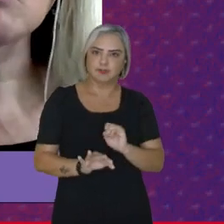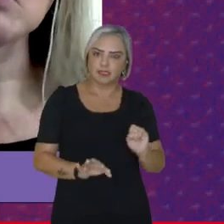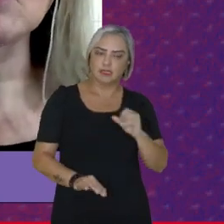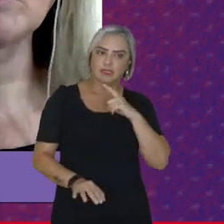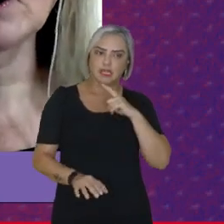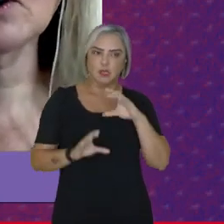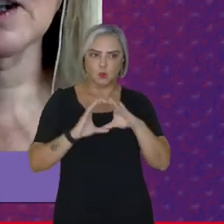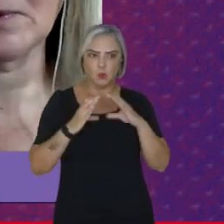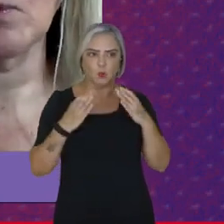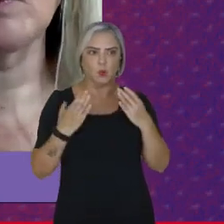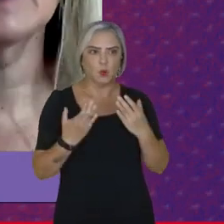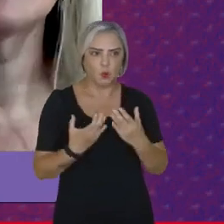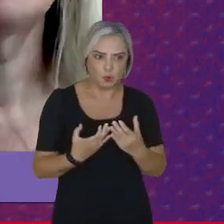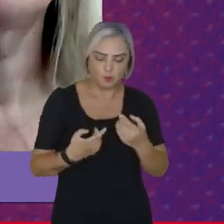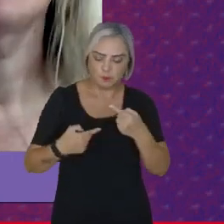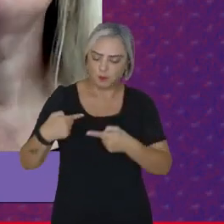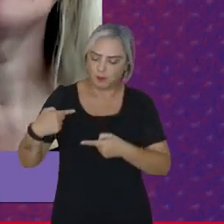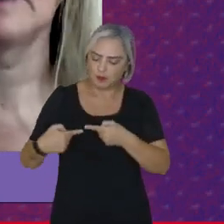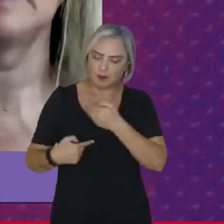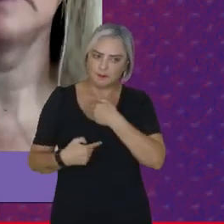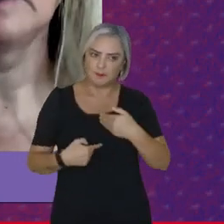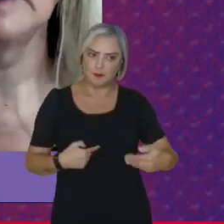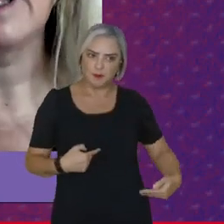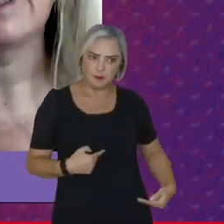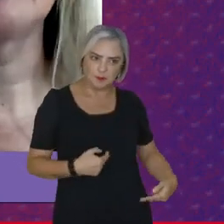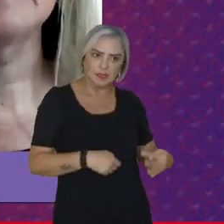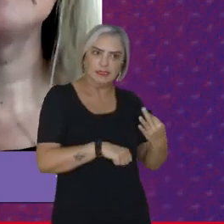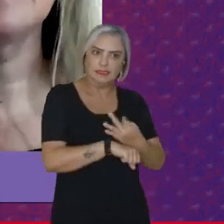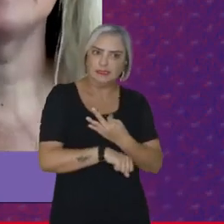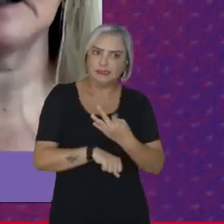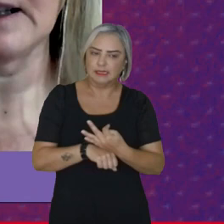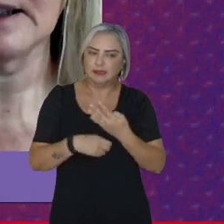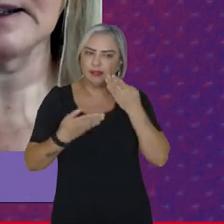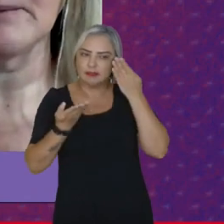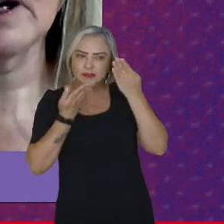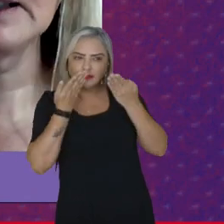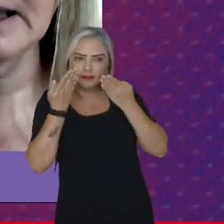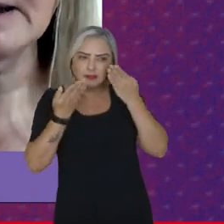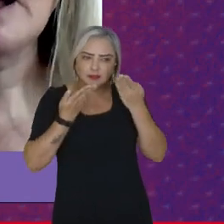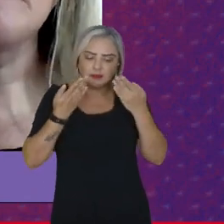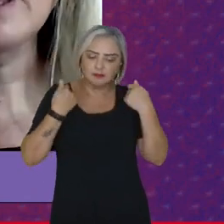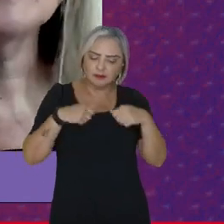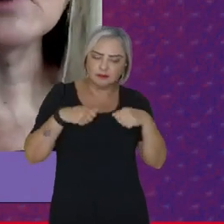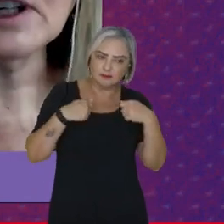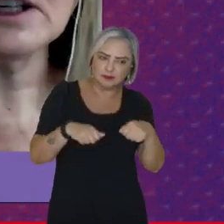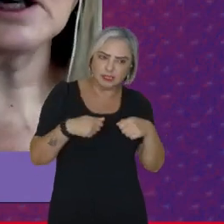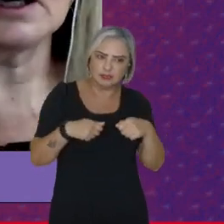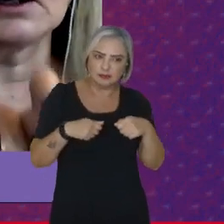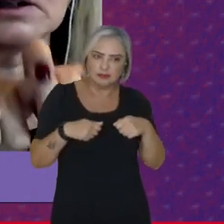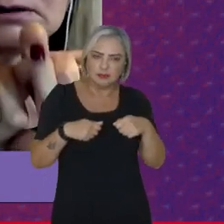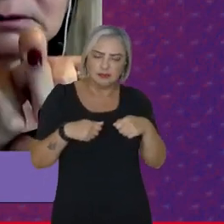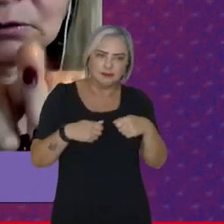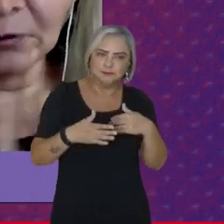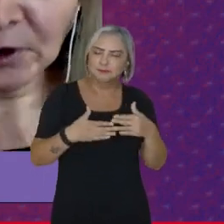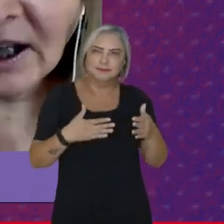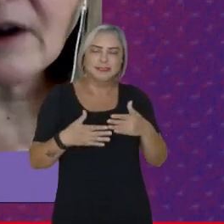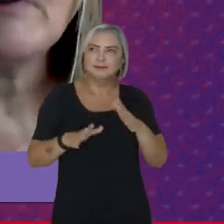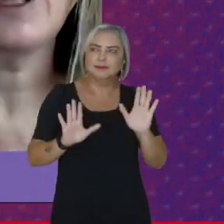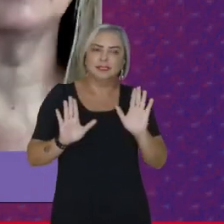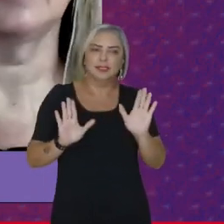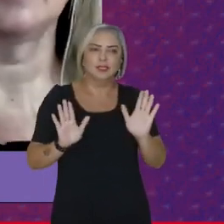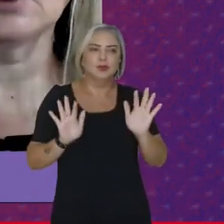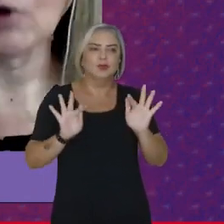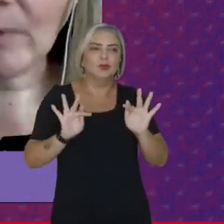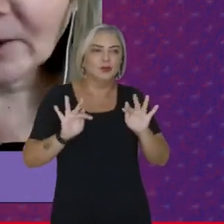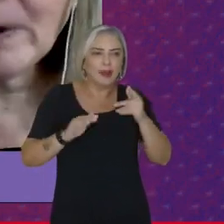hoje um conjunto de políticas públicas que tenta, né, atender essas demandas, mesmo que no fio